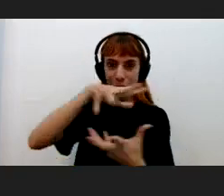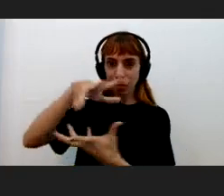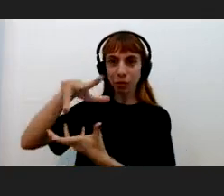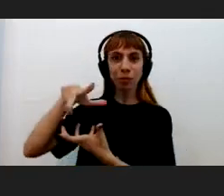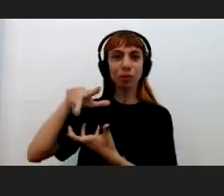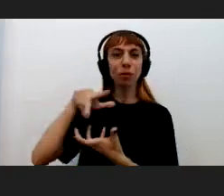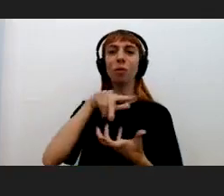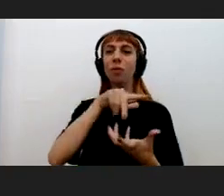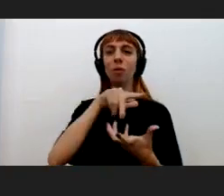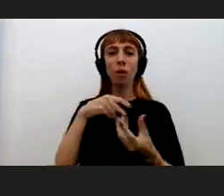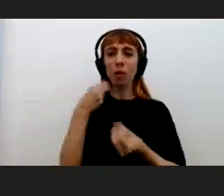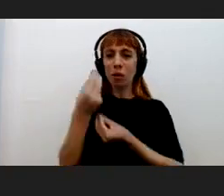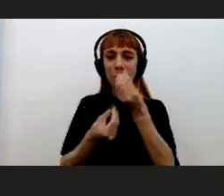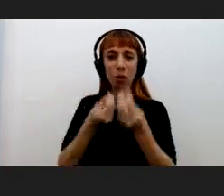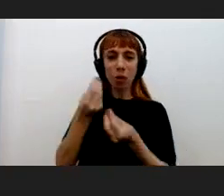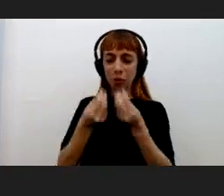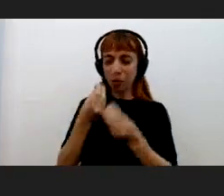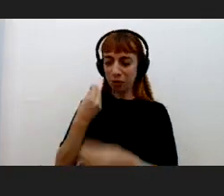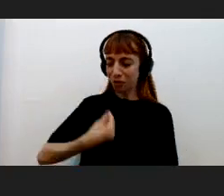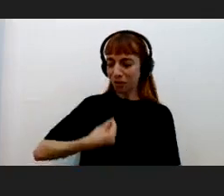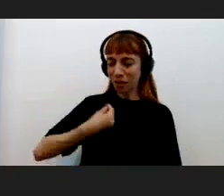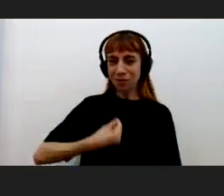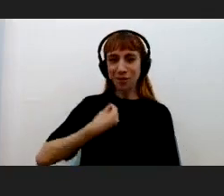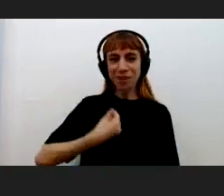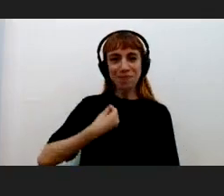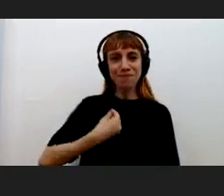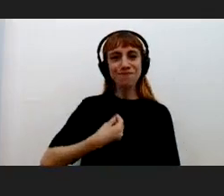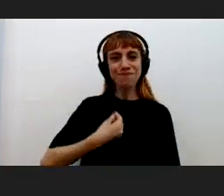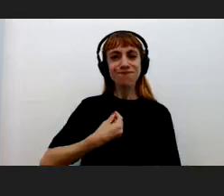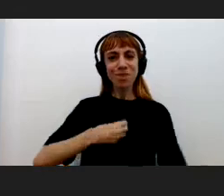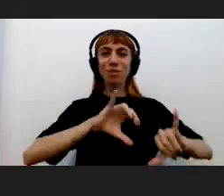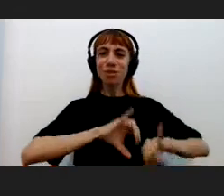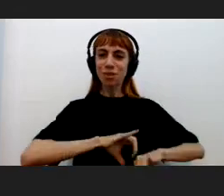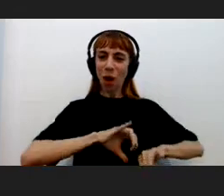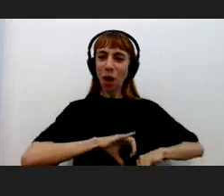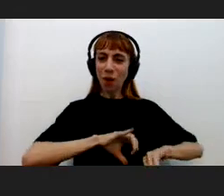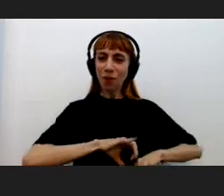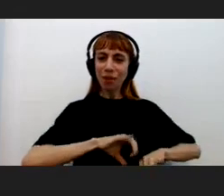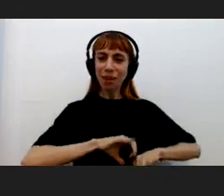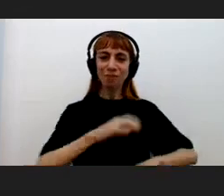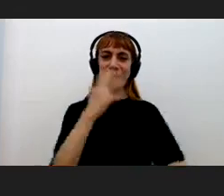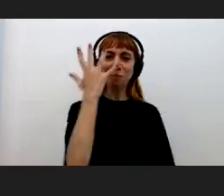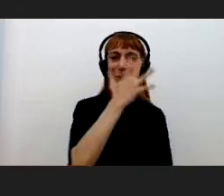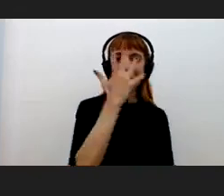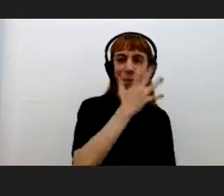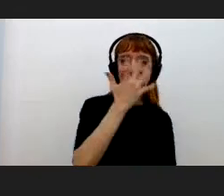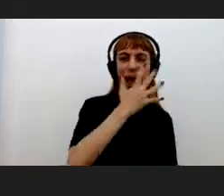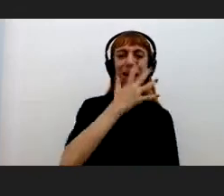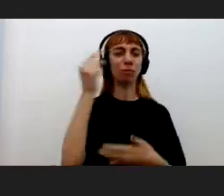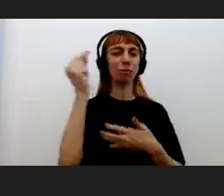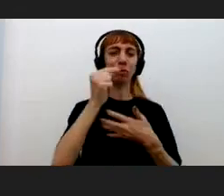esse sofrimento, essa invisibilização, esses apagamentos, mas não só.